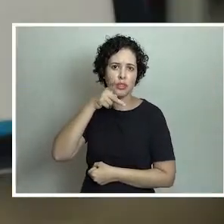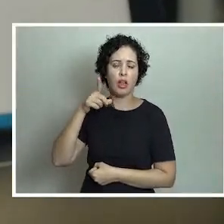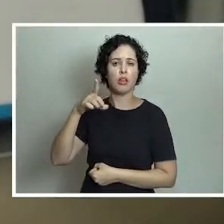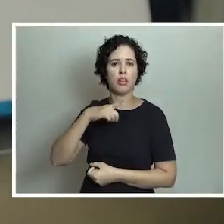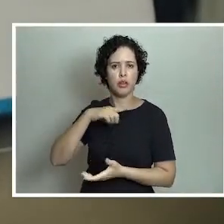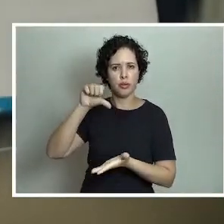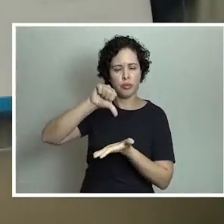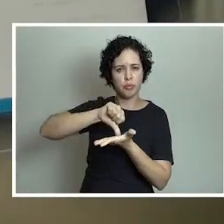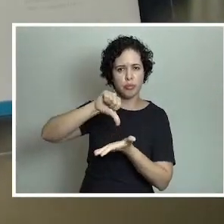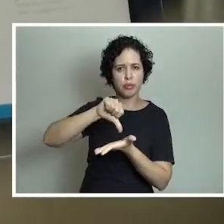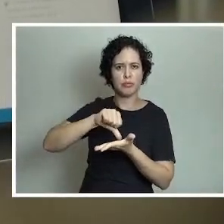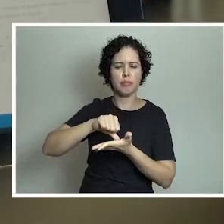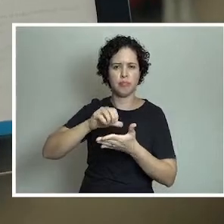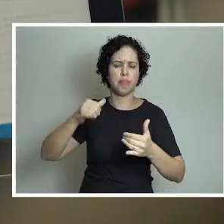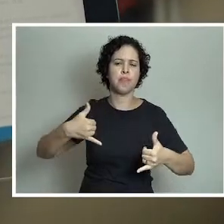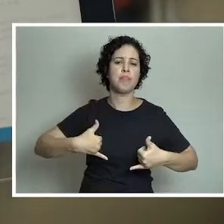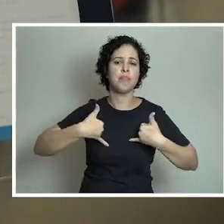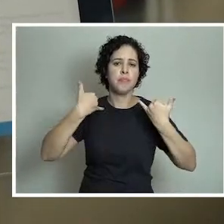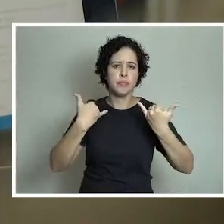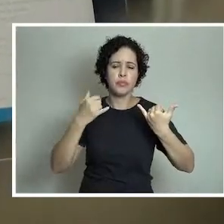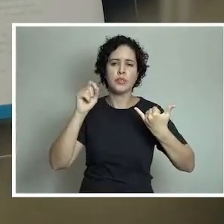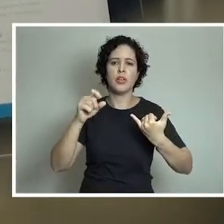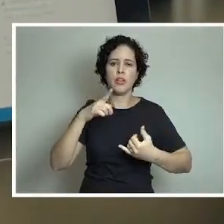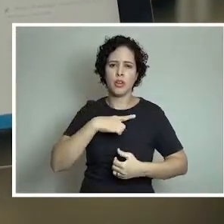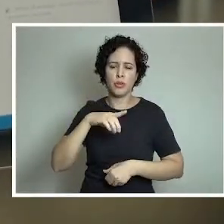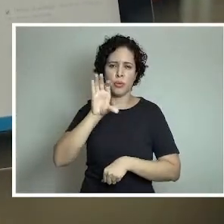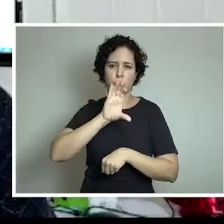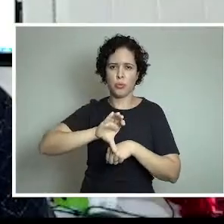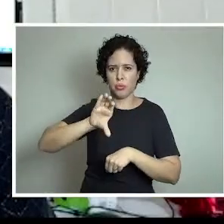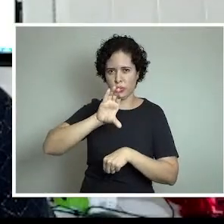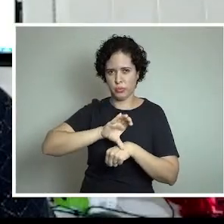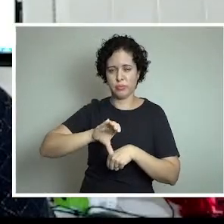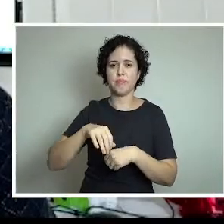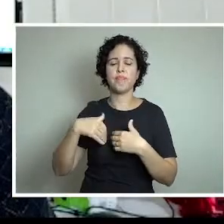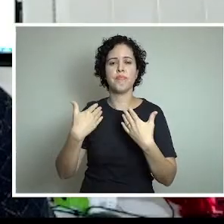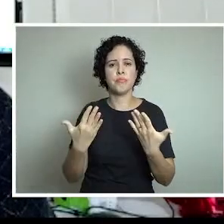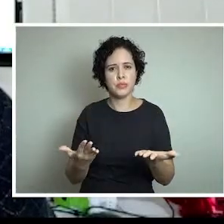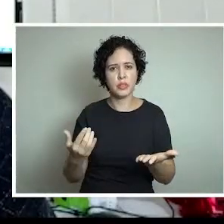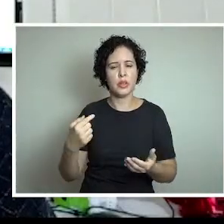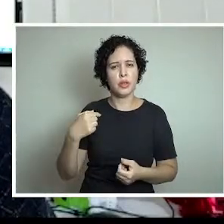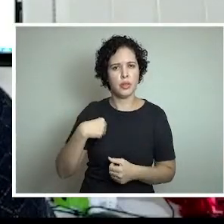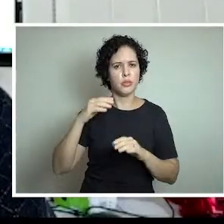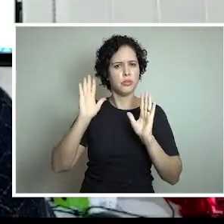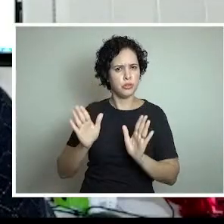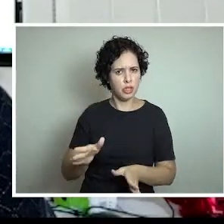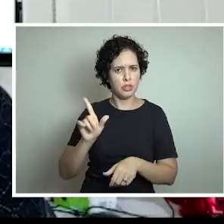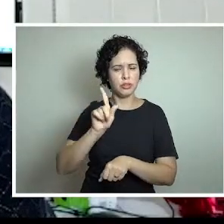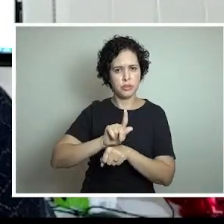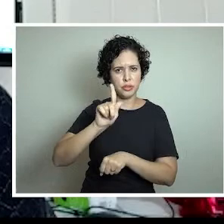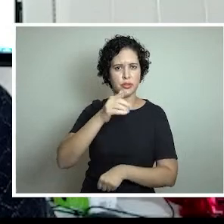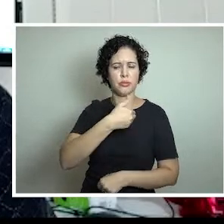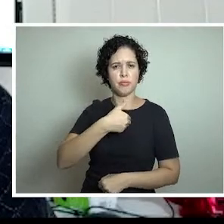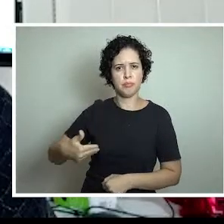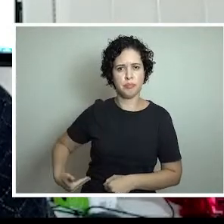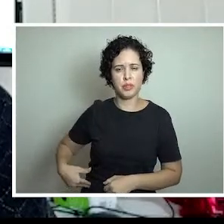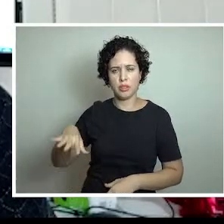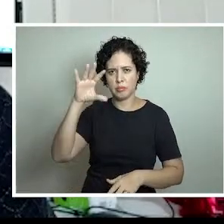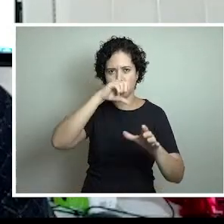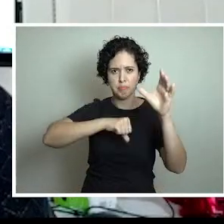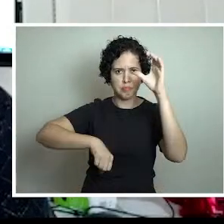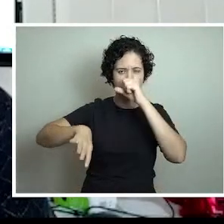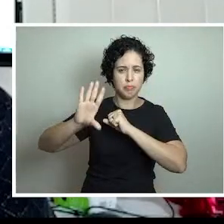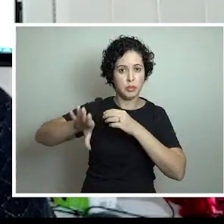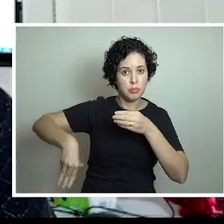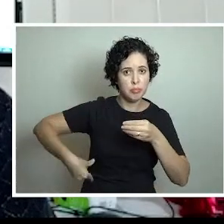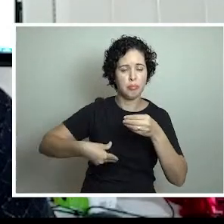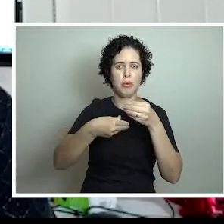aqui e tivemos a honra de termos este curso. Então, eu que já era gestor público, aprendi ainda